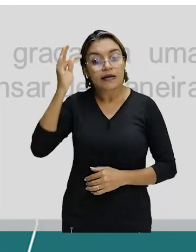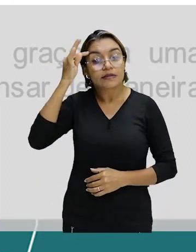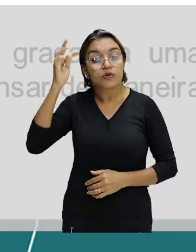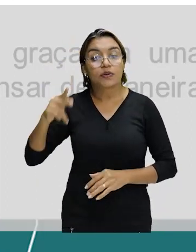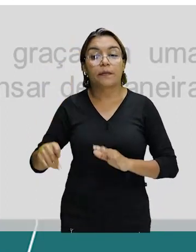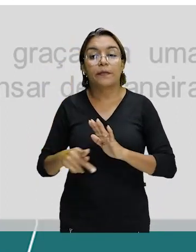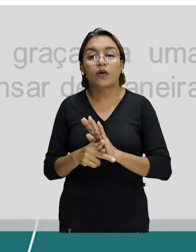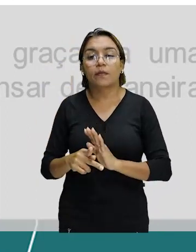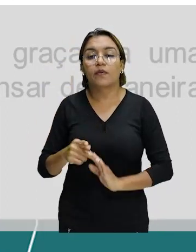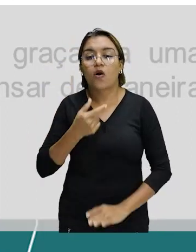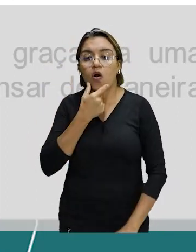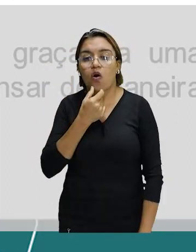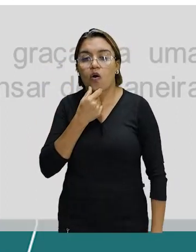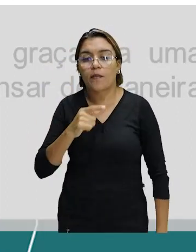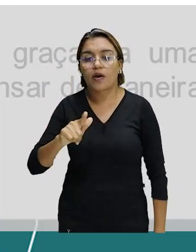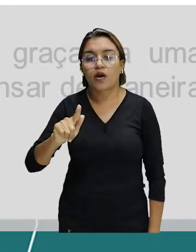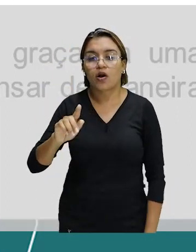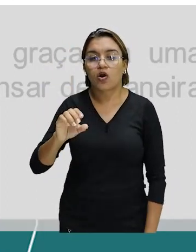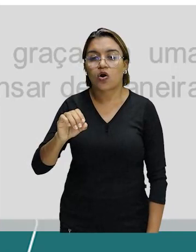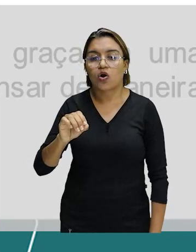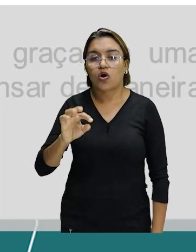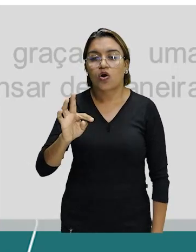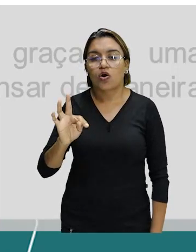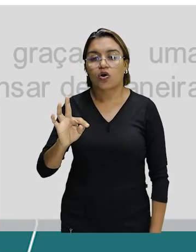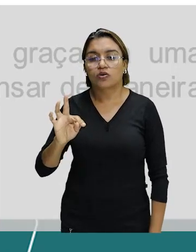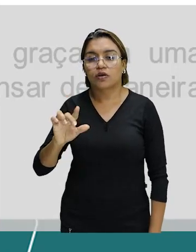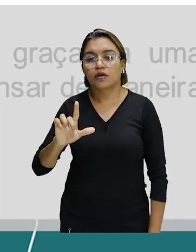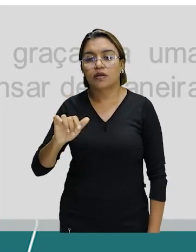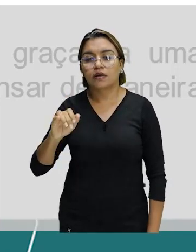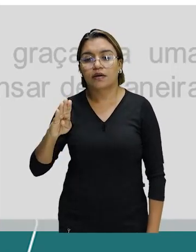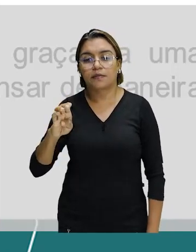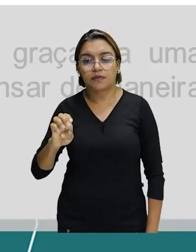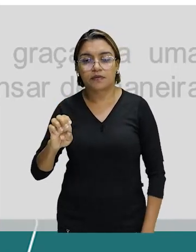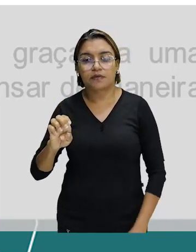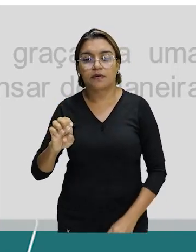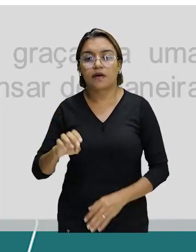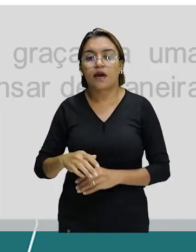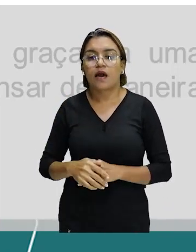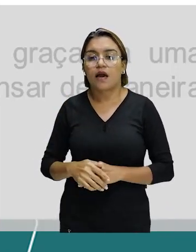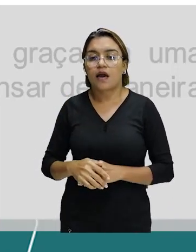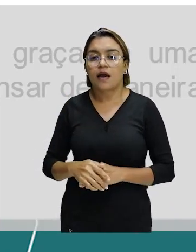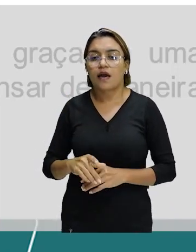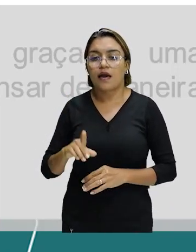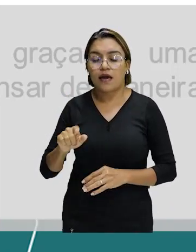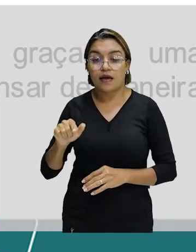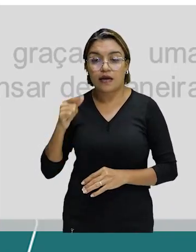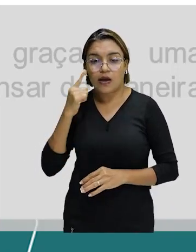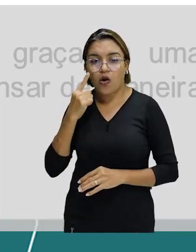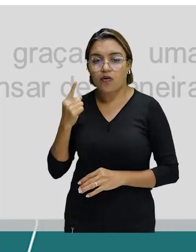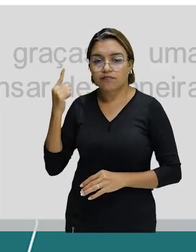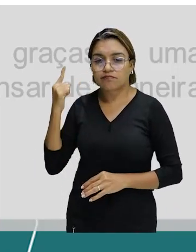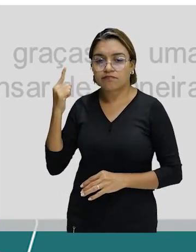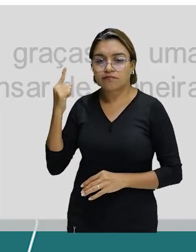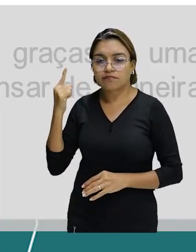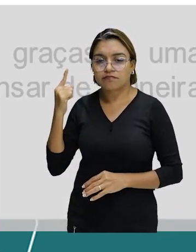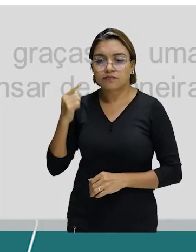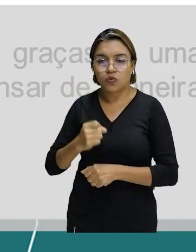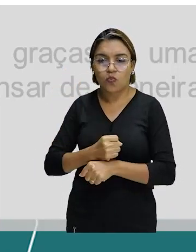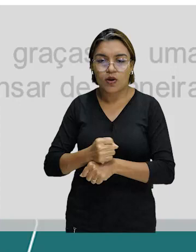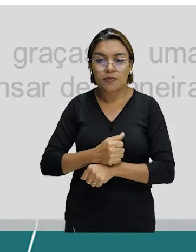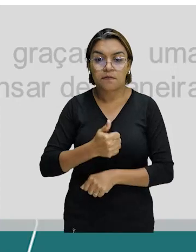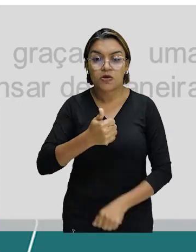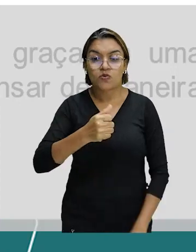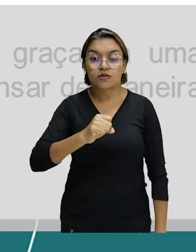alemão. O Fichte, no seu livro Discursos à Nação Alemã, olha de quando é,